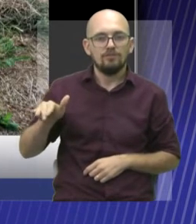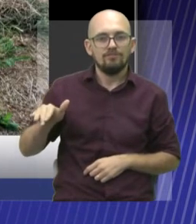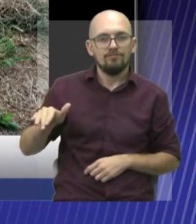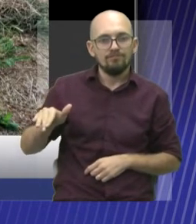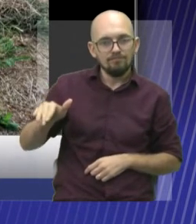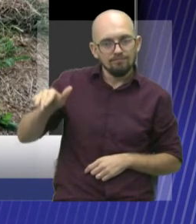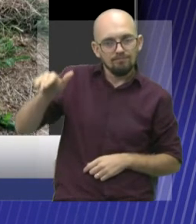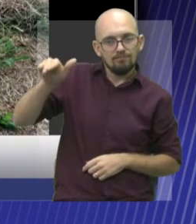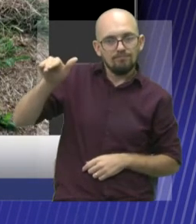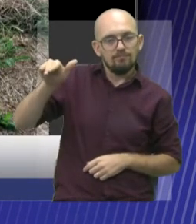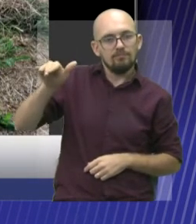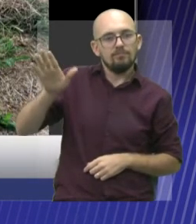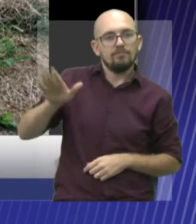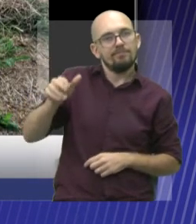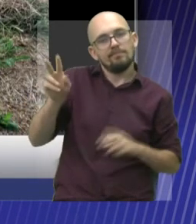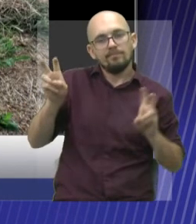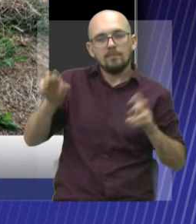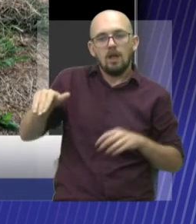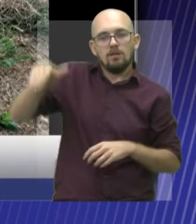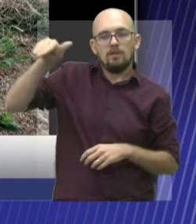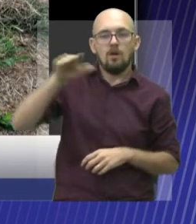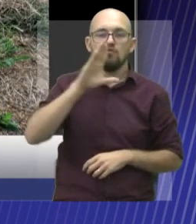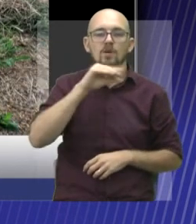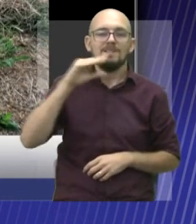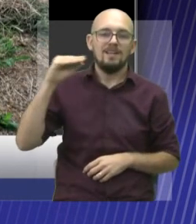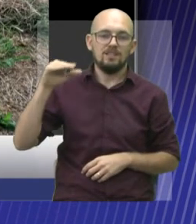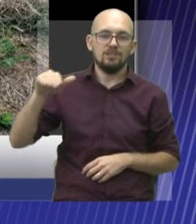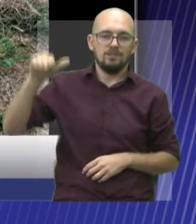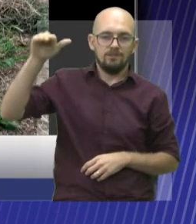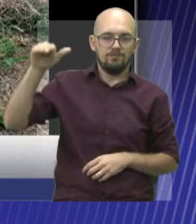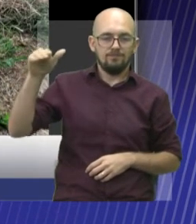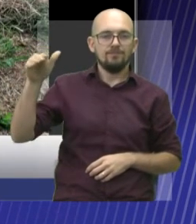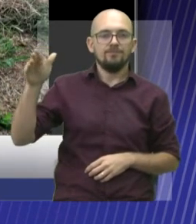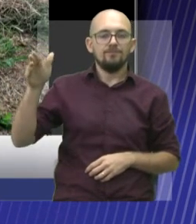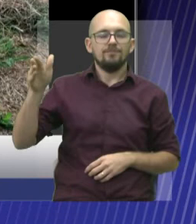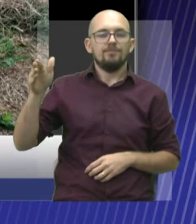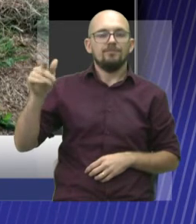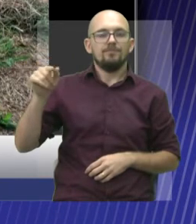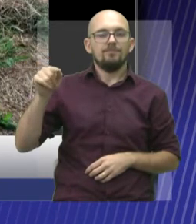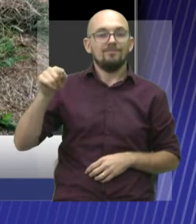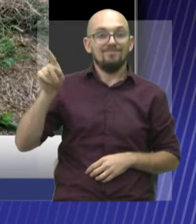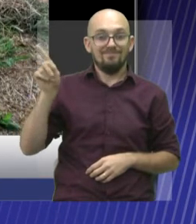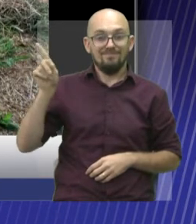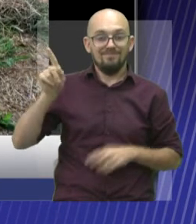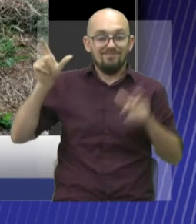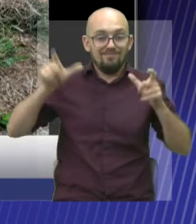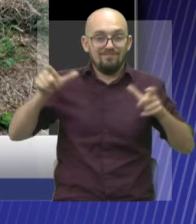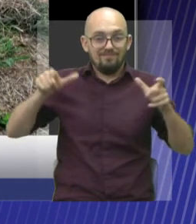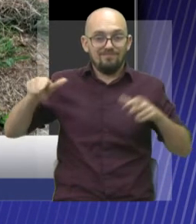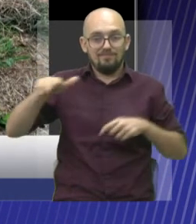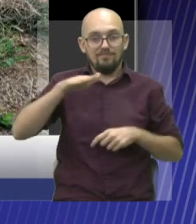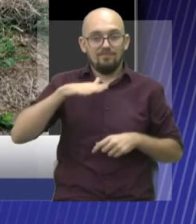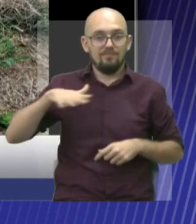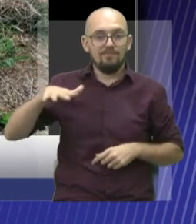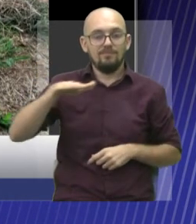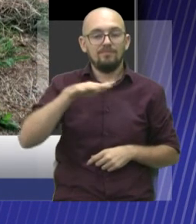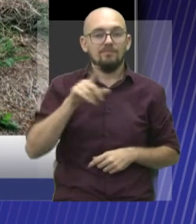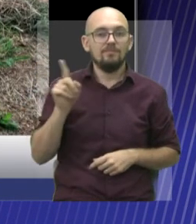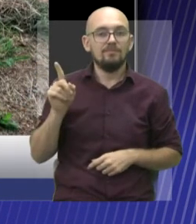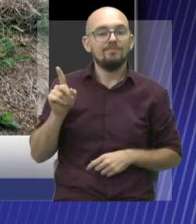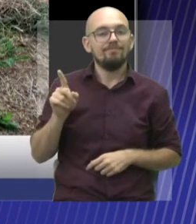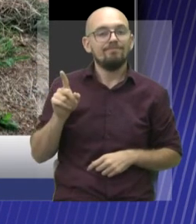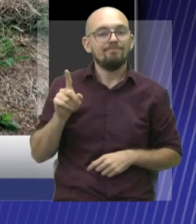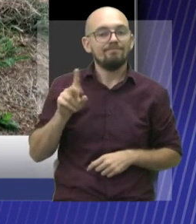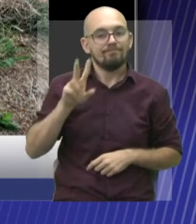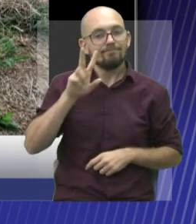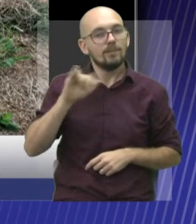mais adultas, vamos chamar assim, adolescente. E esse espaço é um espaço que vai dar muito